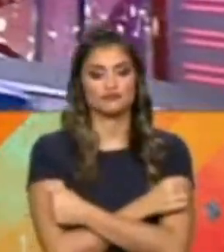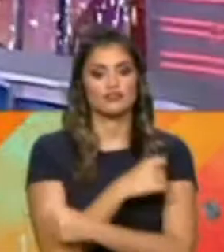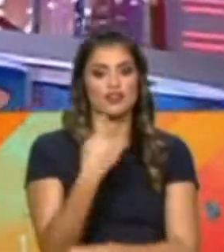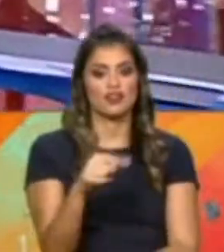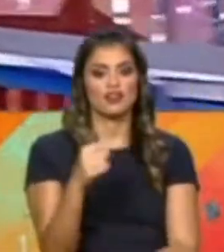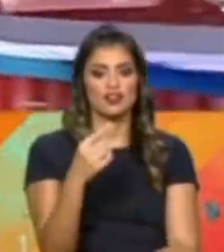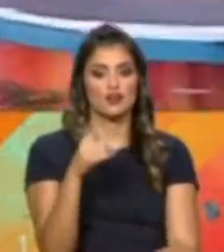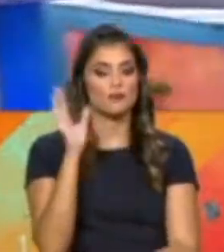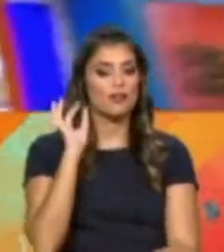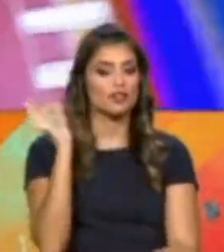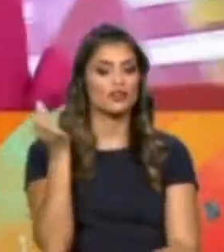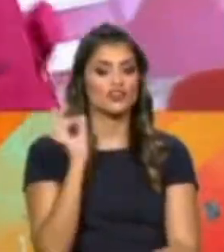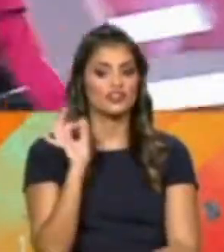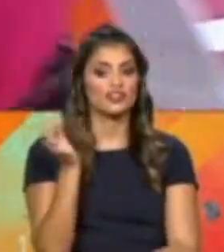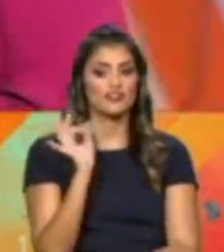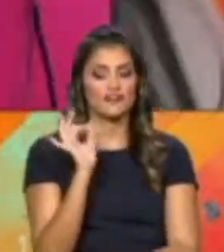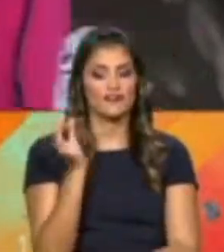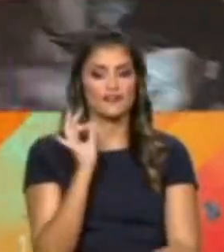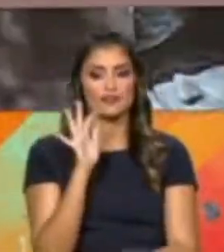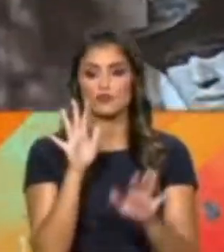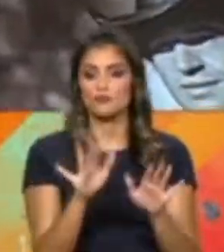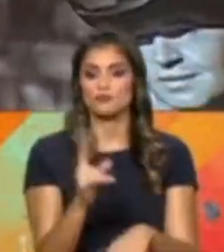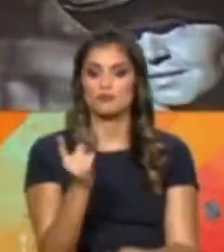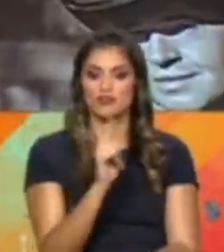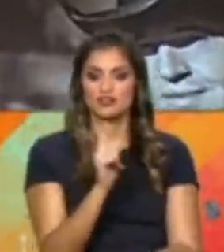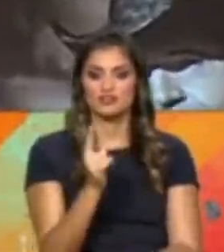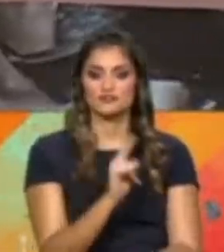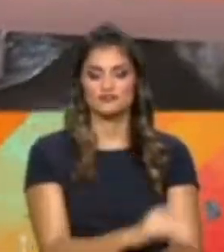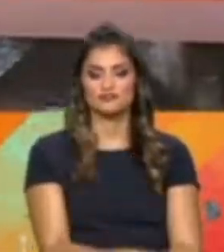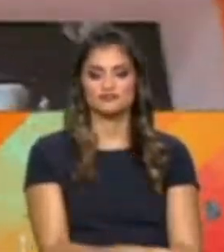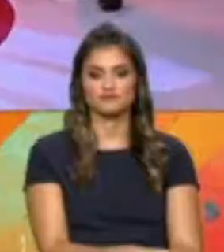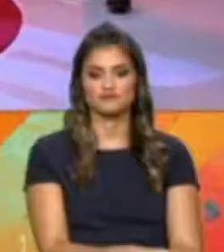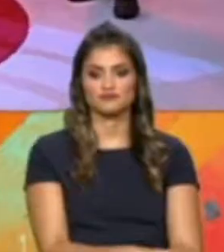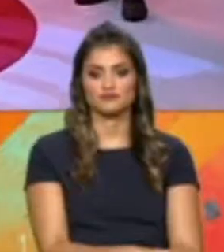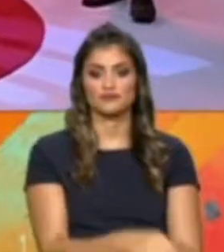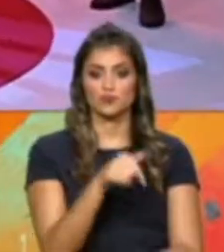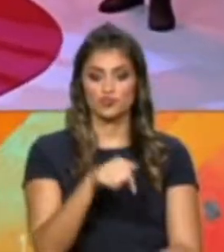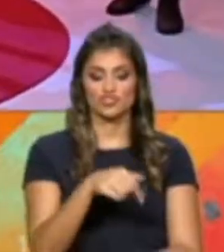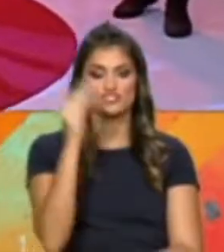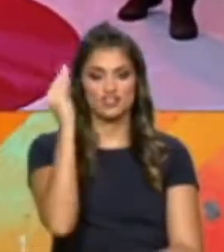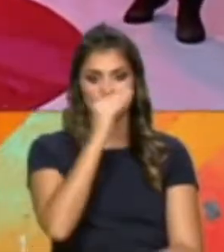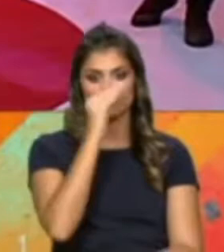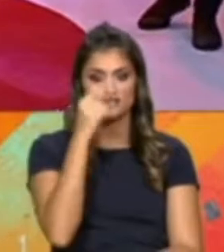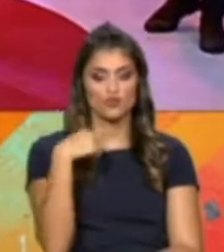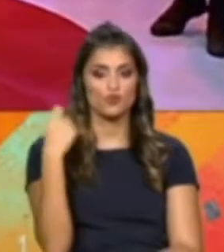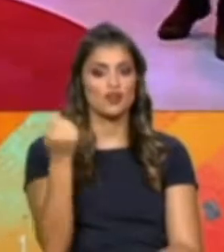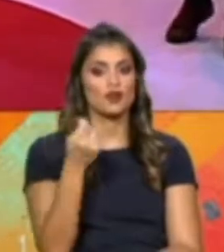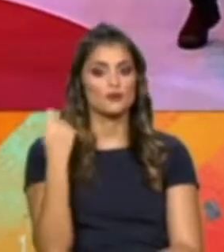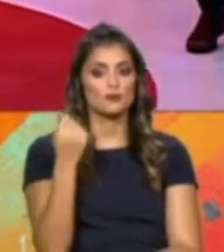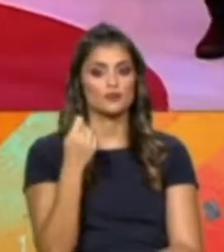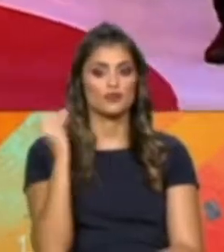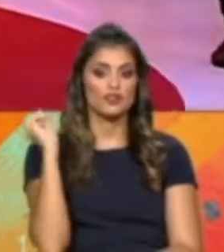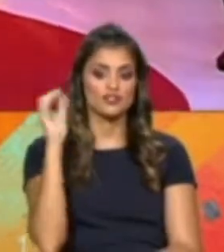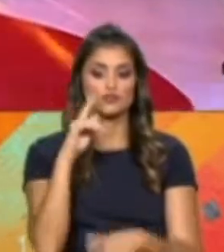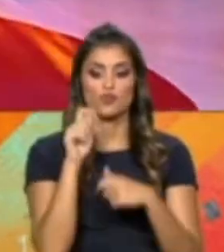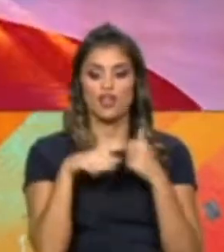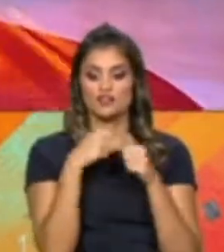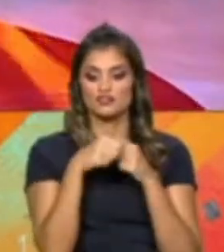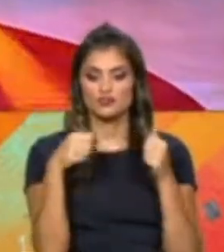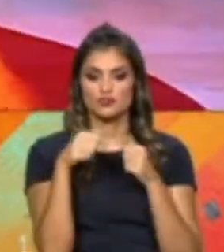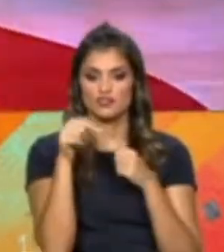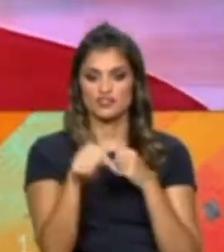e uma loirinha louca para entrar. Hoje na aldeia sou cowboy a tiro laço e é